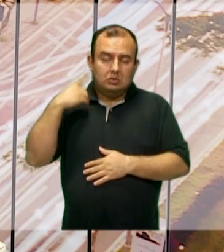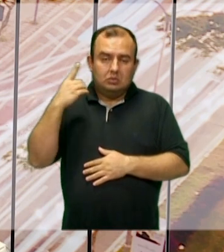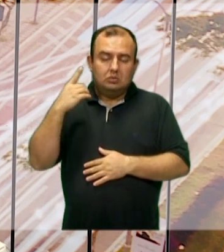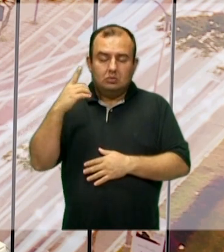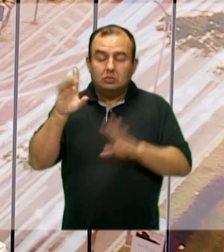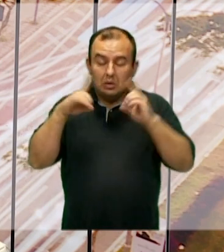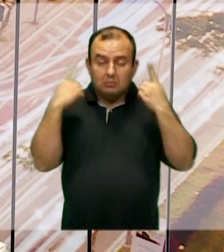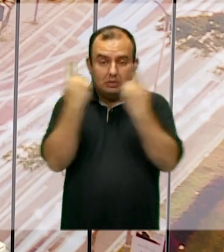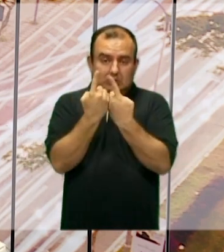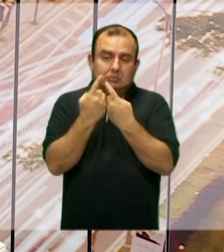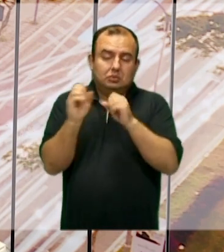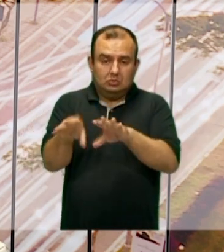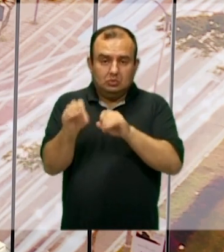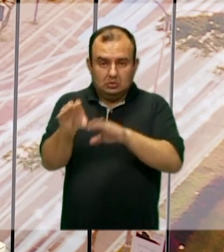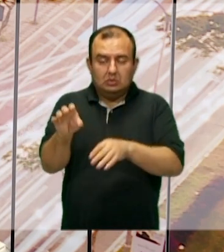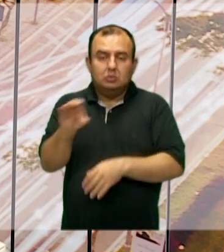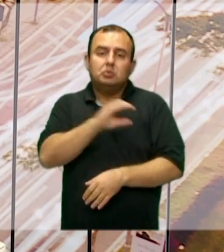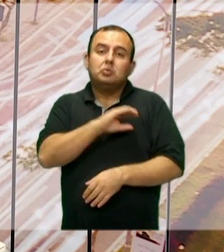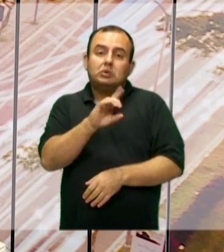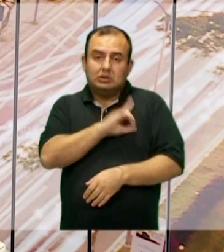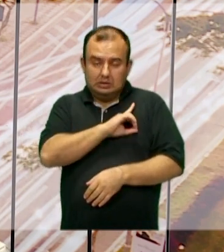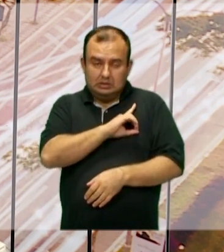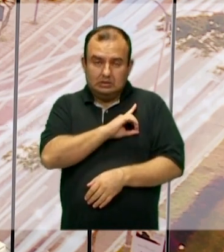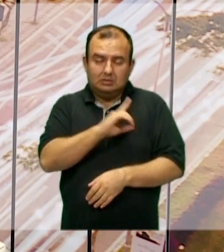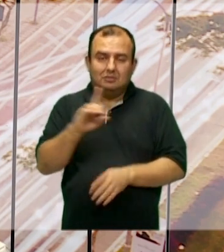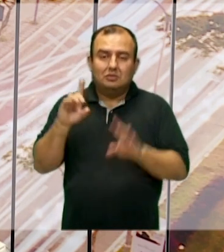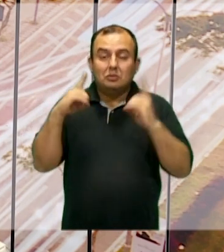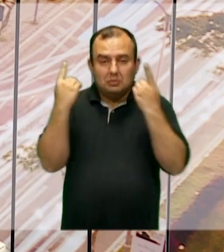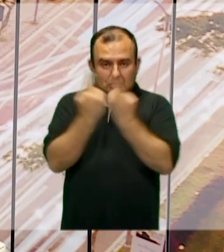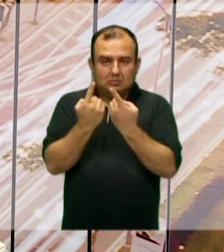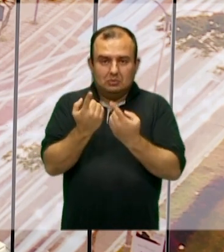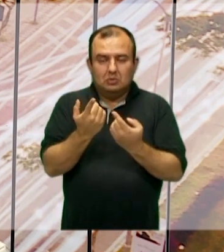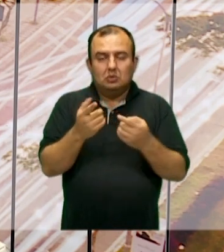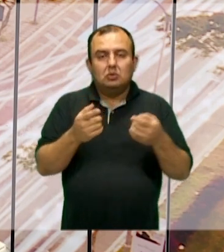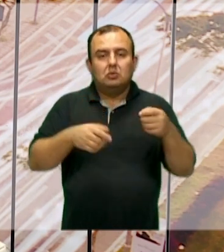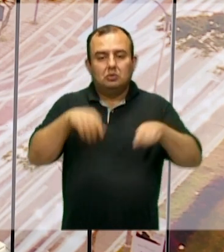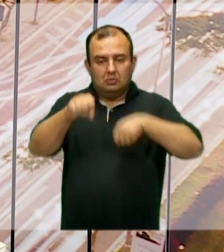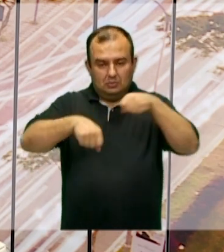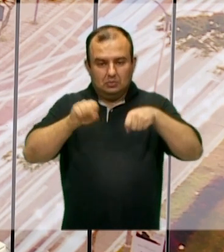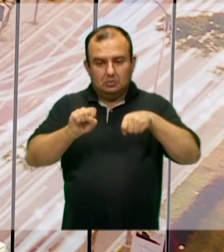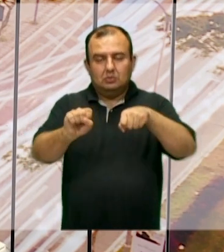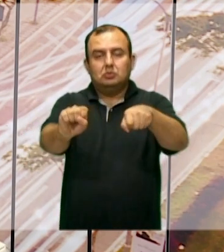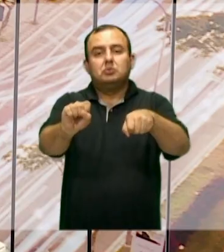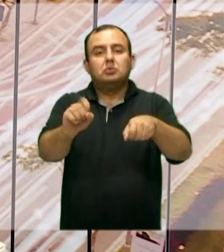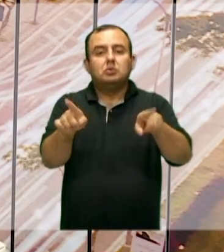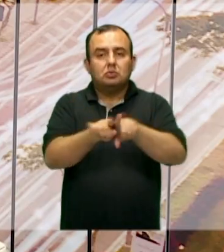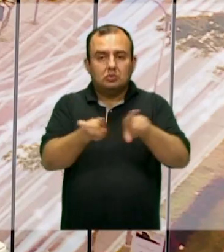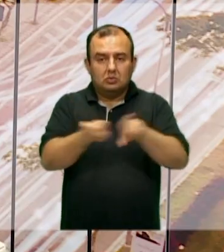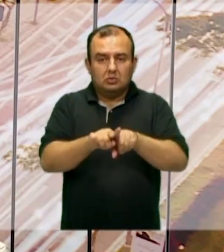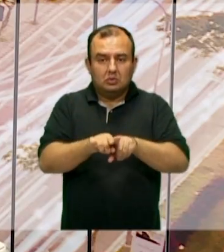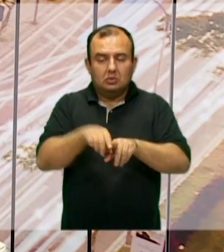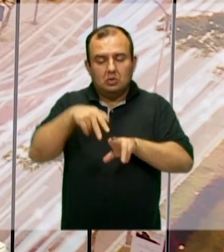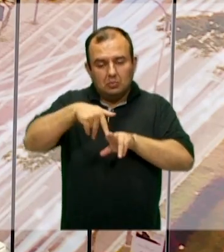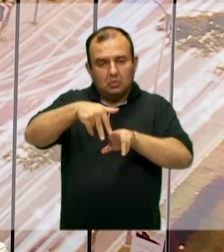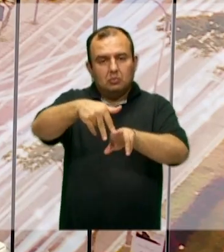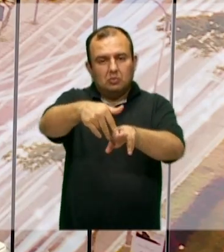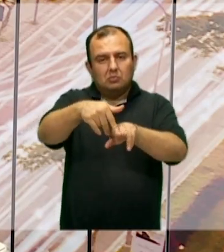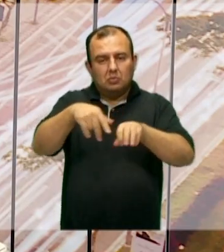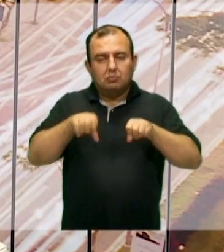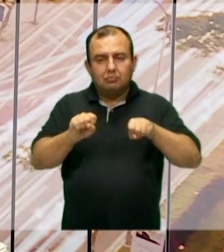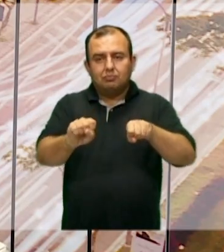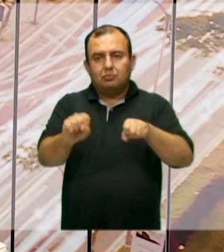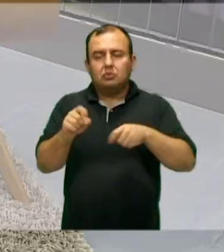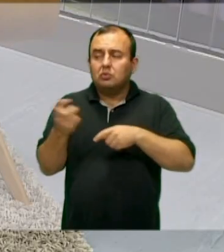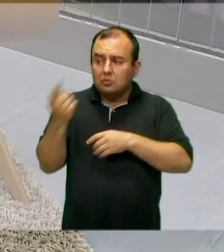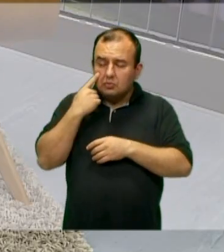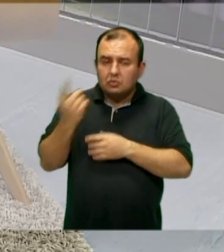de Educação para o Trânsito, né? Sim. Que falou sobre a nova lei dos ciclomotores e autopropelidos. Queria ver